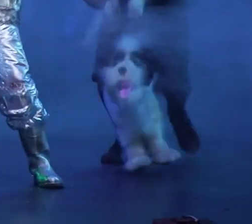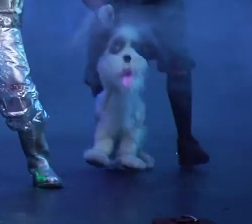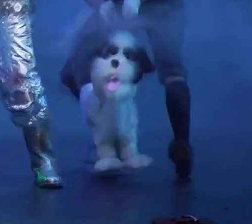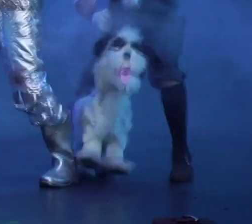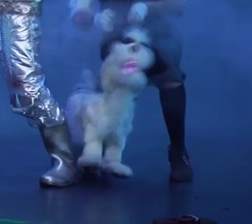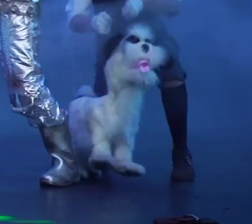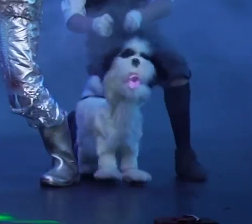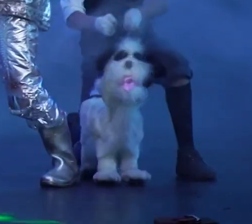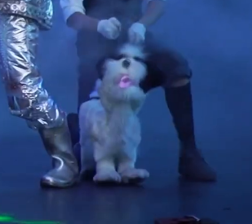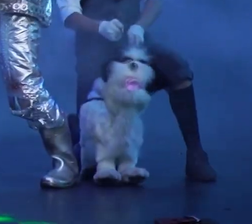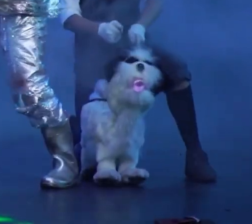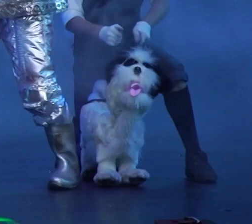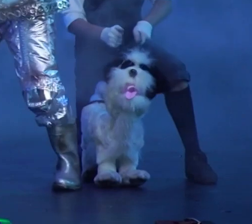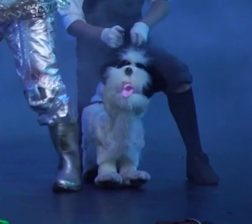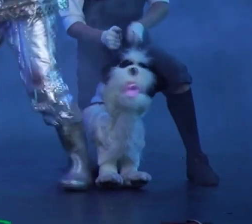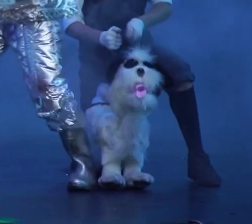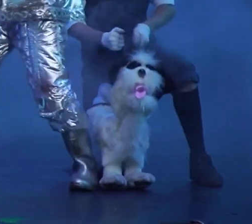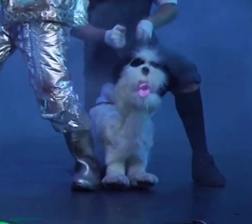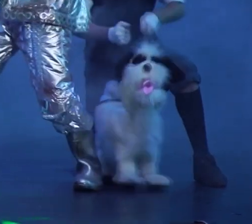inteligente.